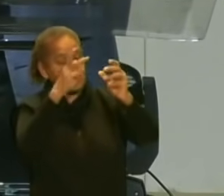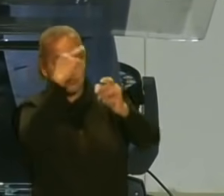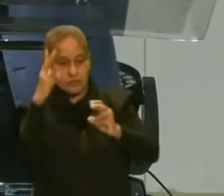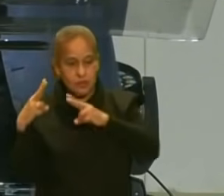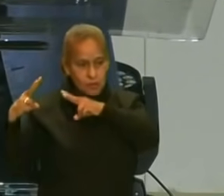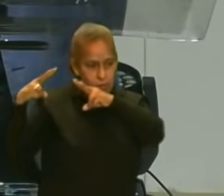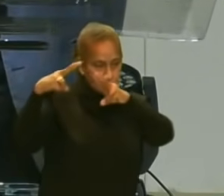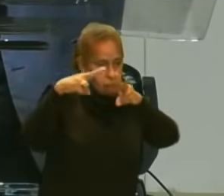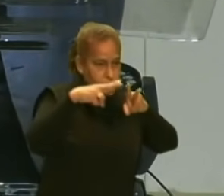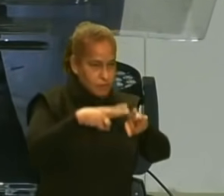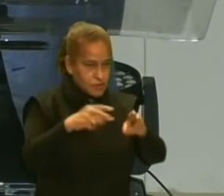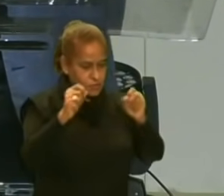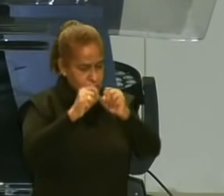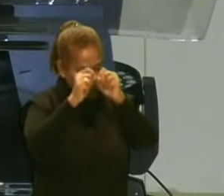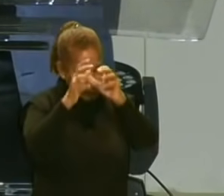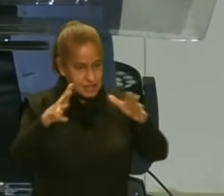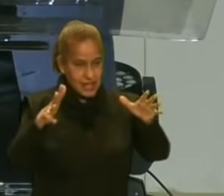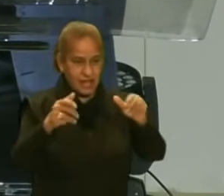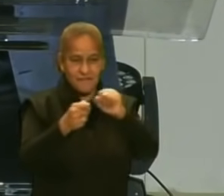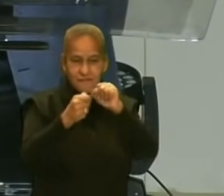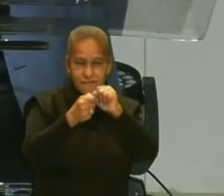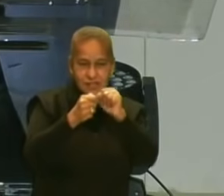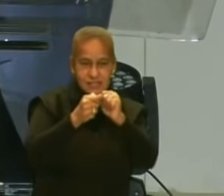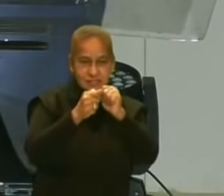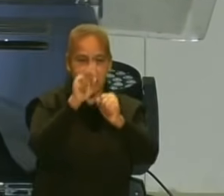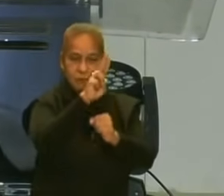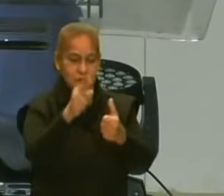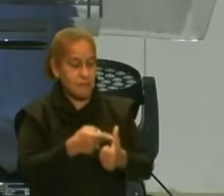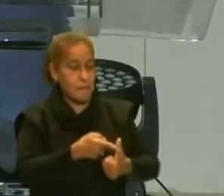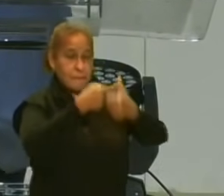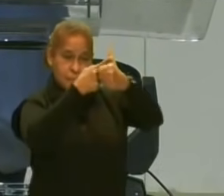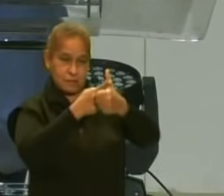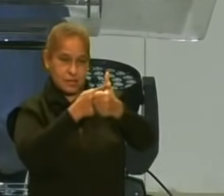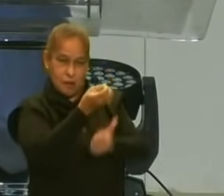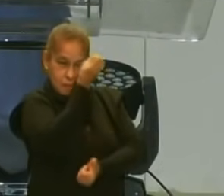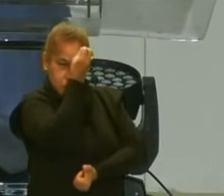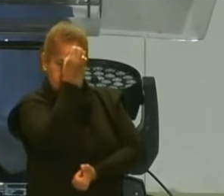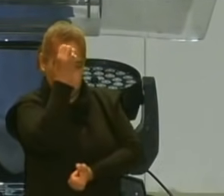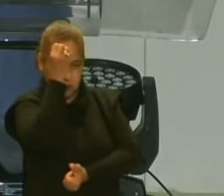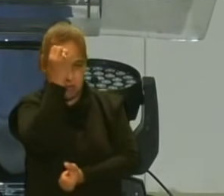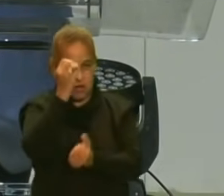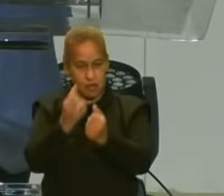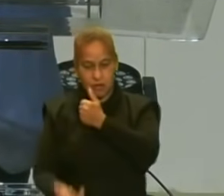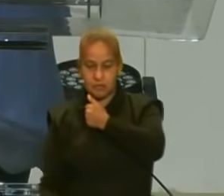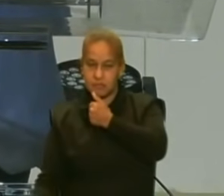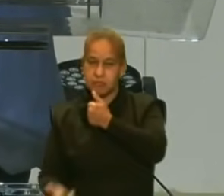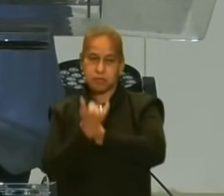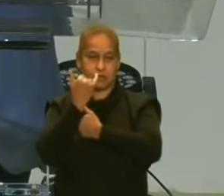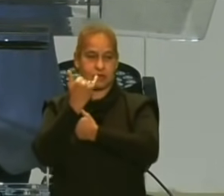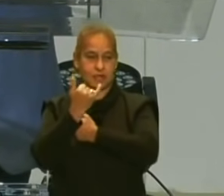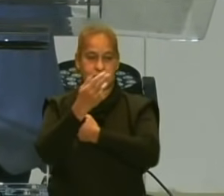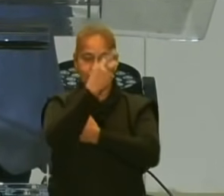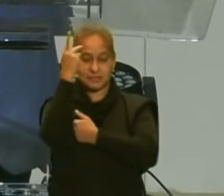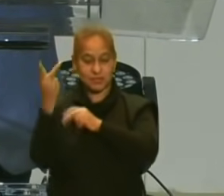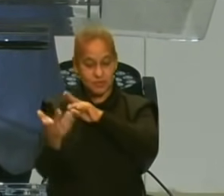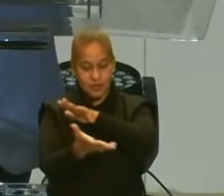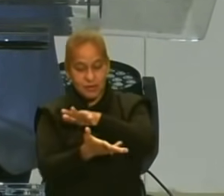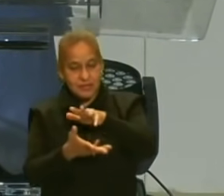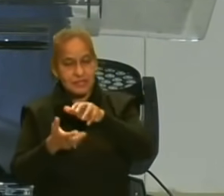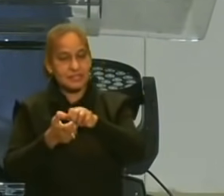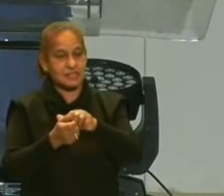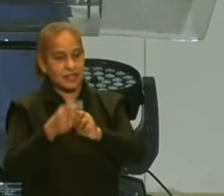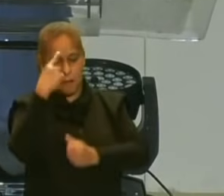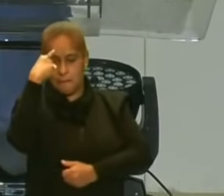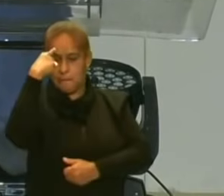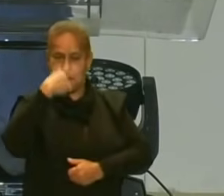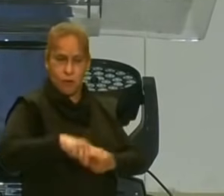lhe foi permitido realizar em nome da primeira besta, ela enganou os habitantes da terra e ordenou-lhes que